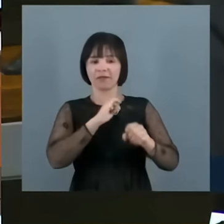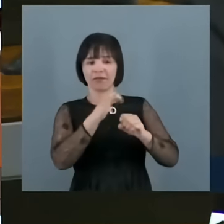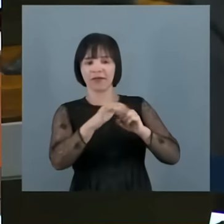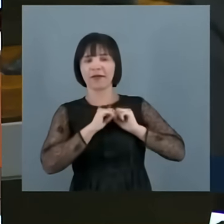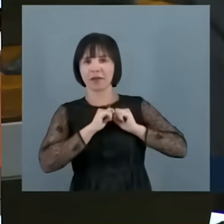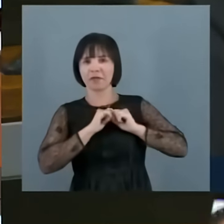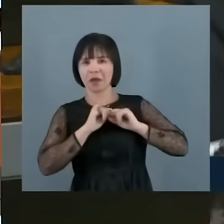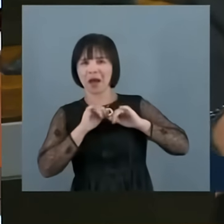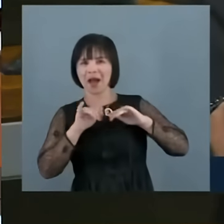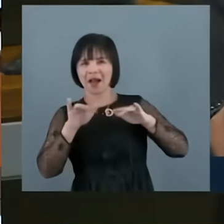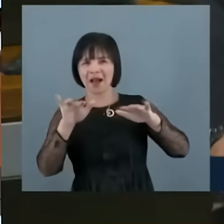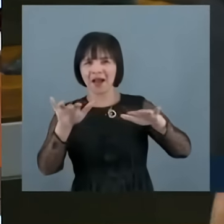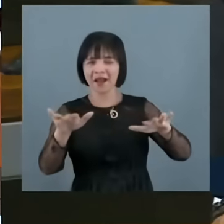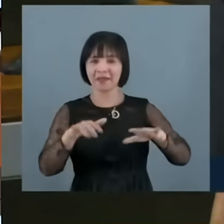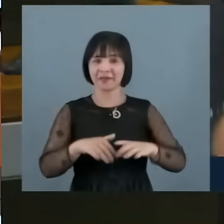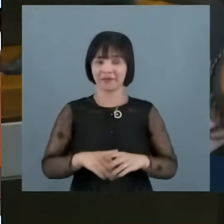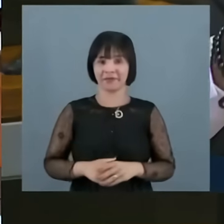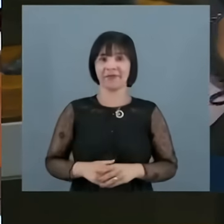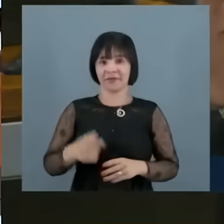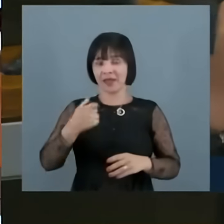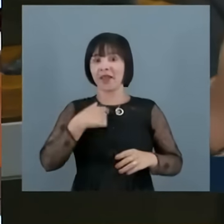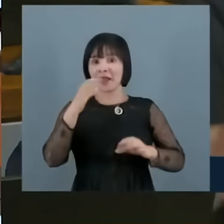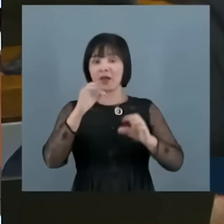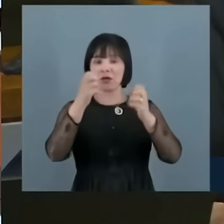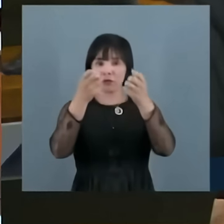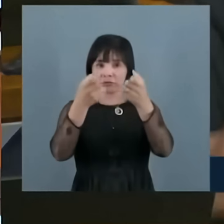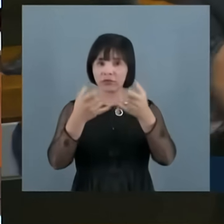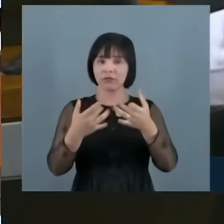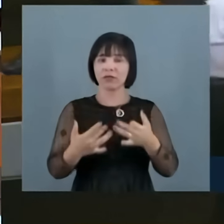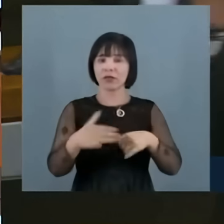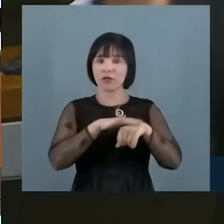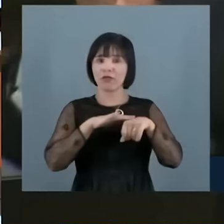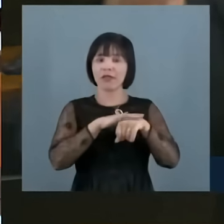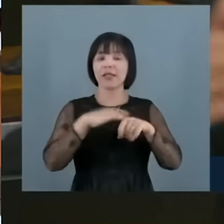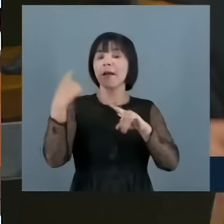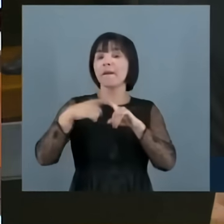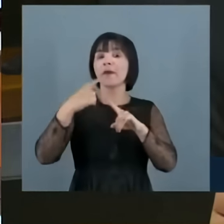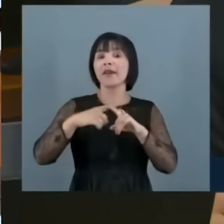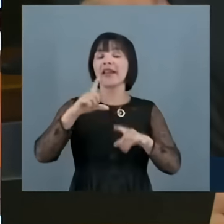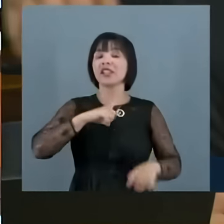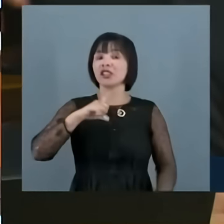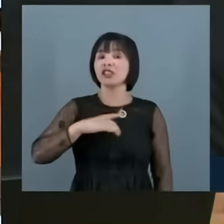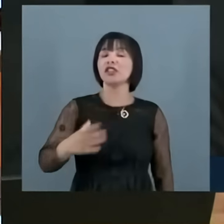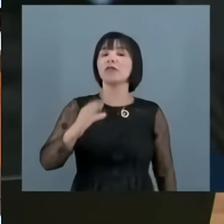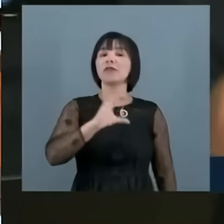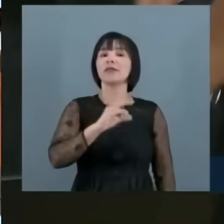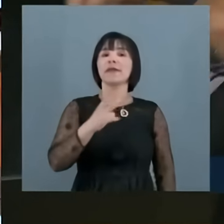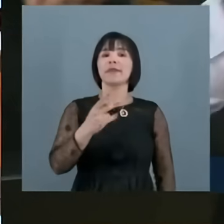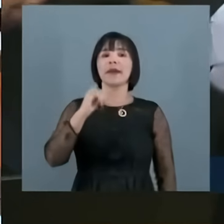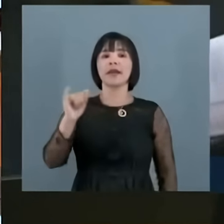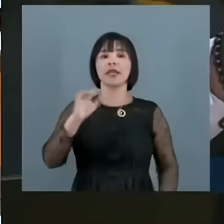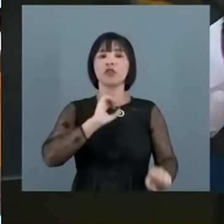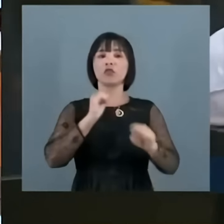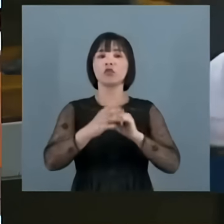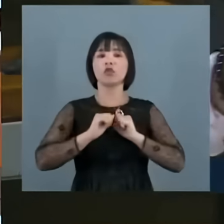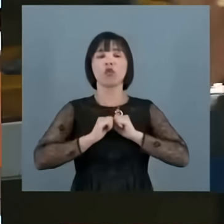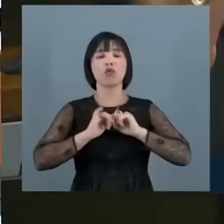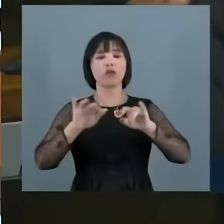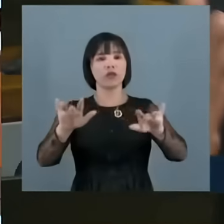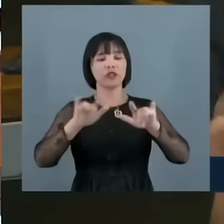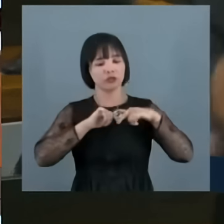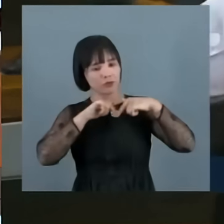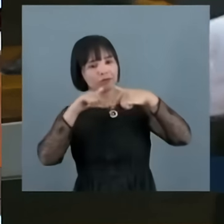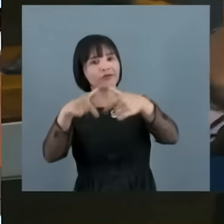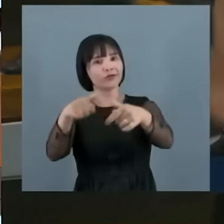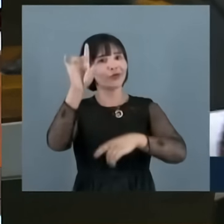pandemia. Eu ponderei, até porque estava tendo uma CPI de Covid, e eu enfrentava a CPI